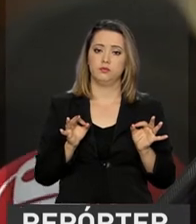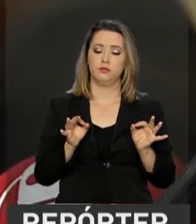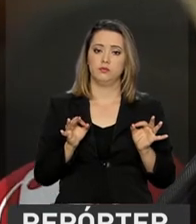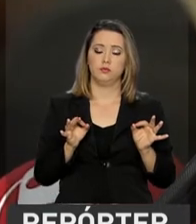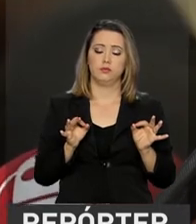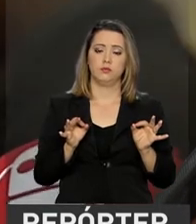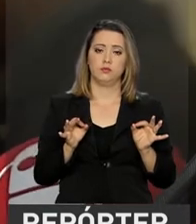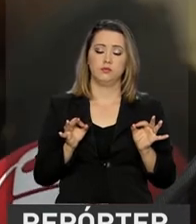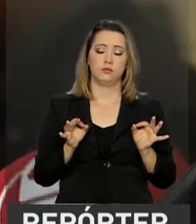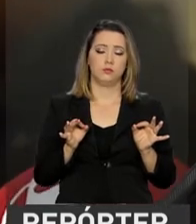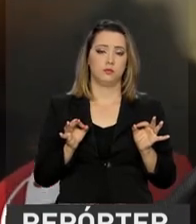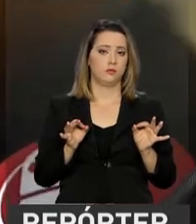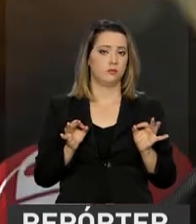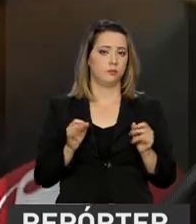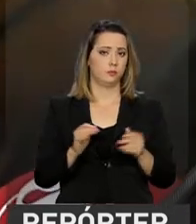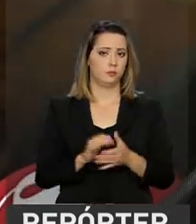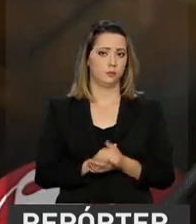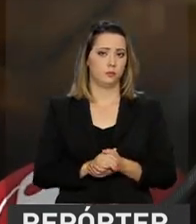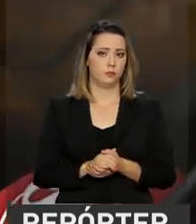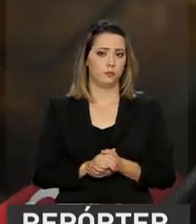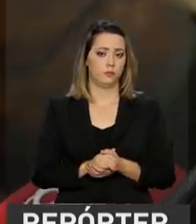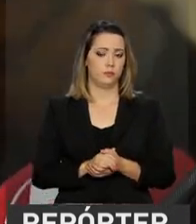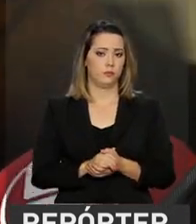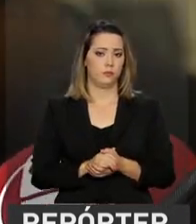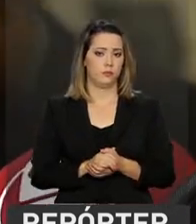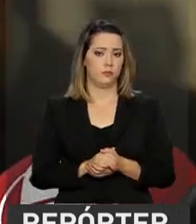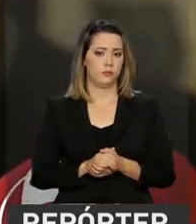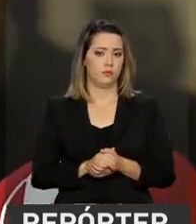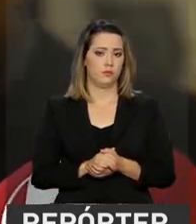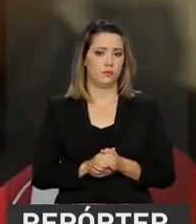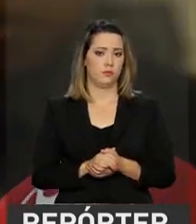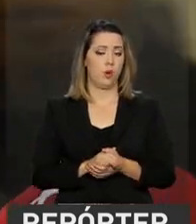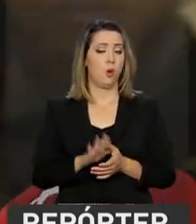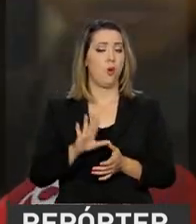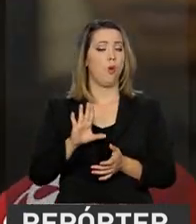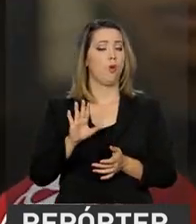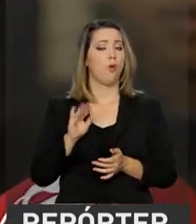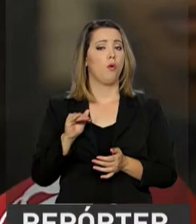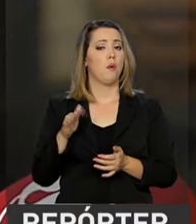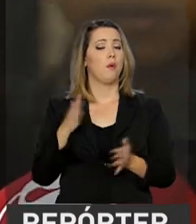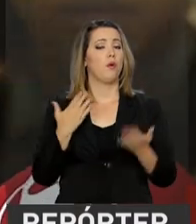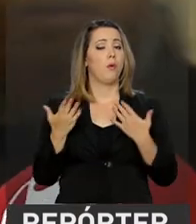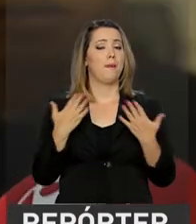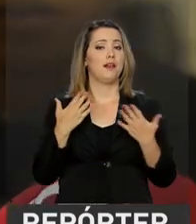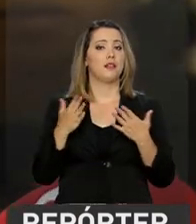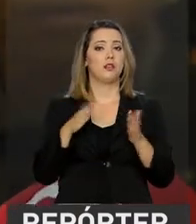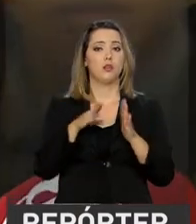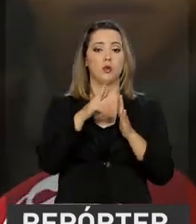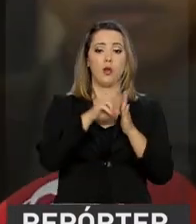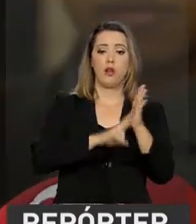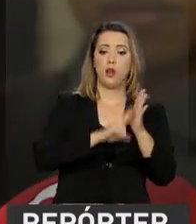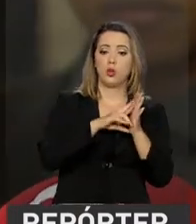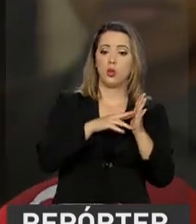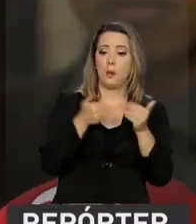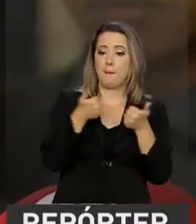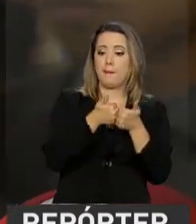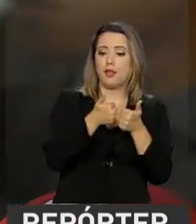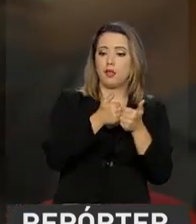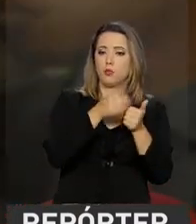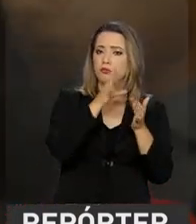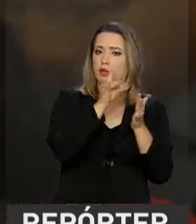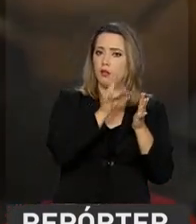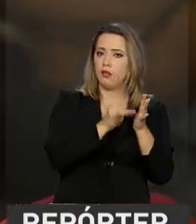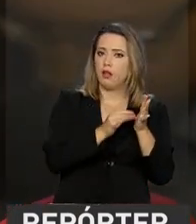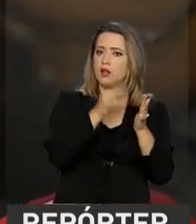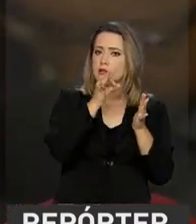quanto mais perto no projeto como está hoje for aprovada fora a